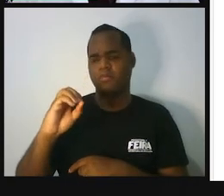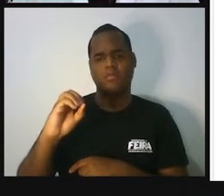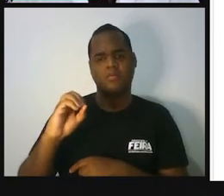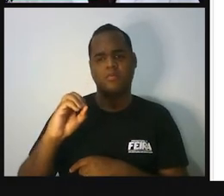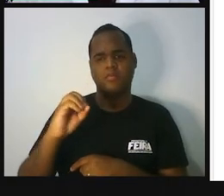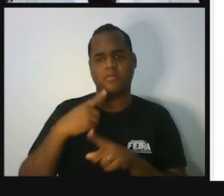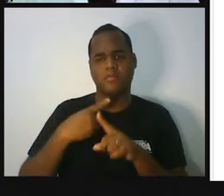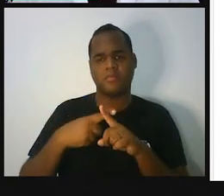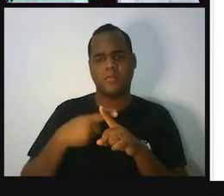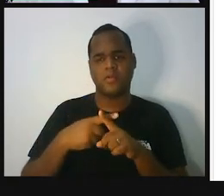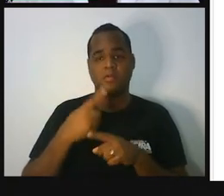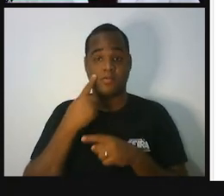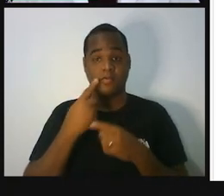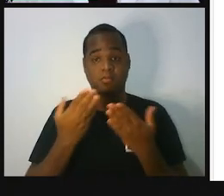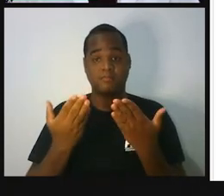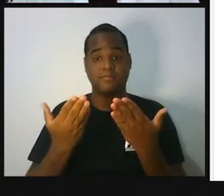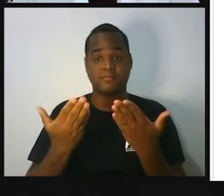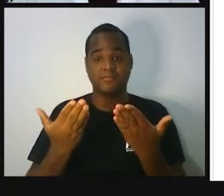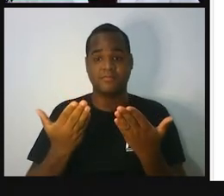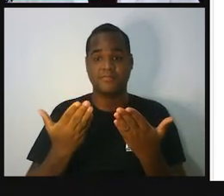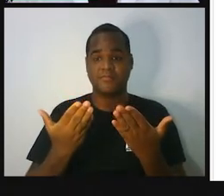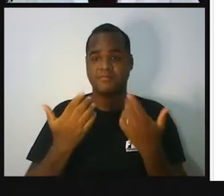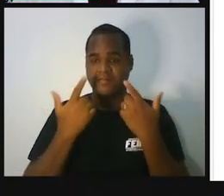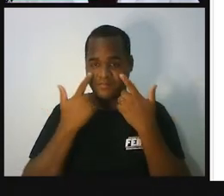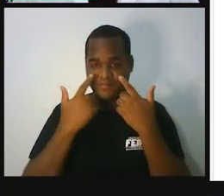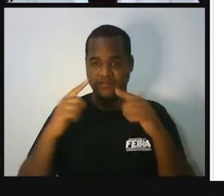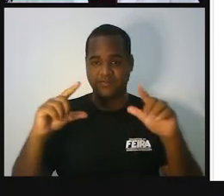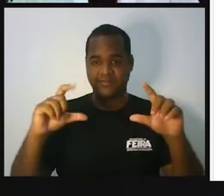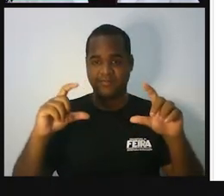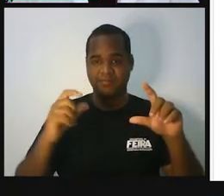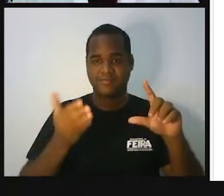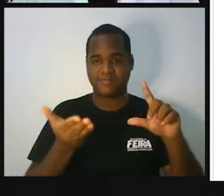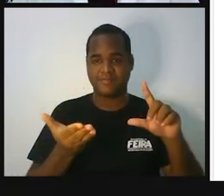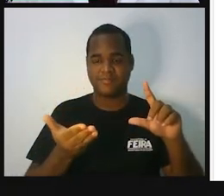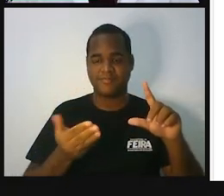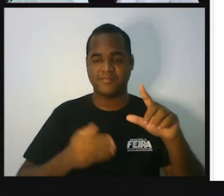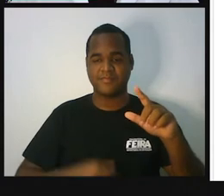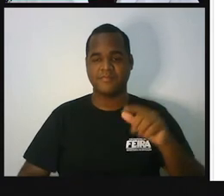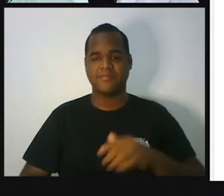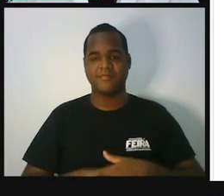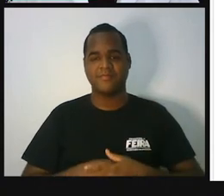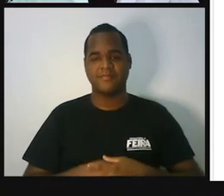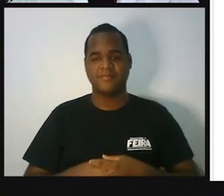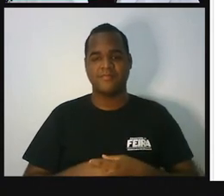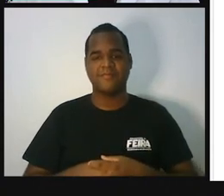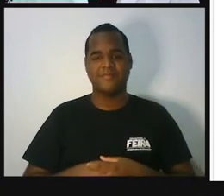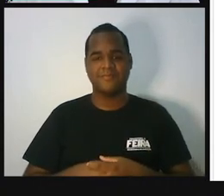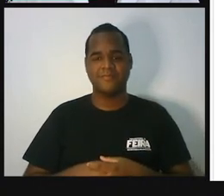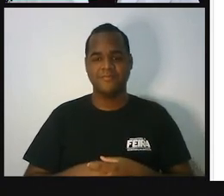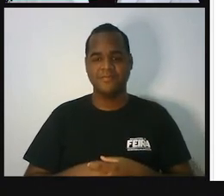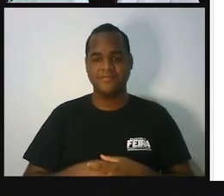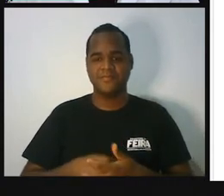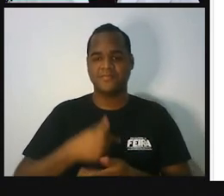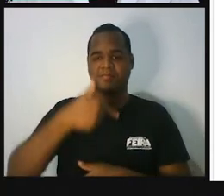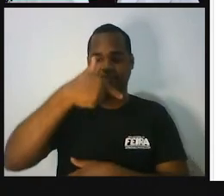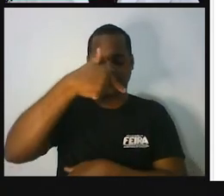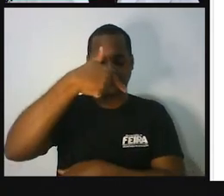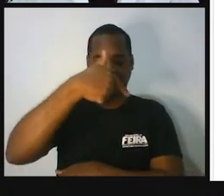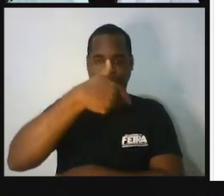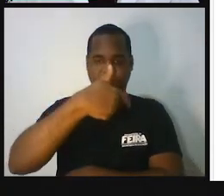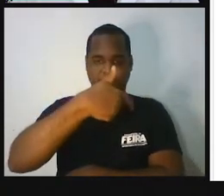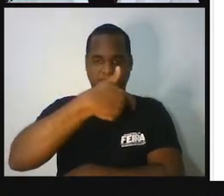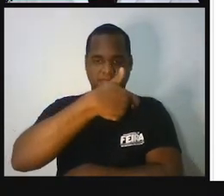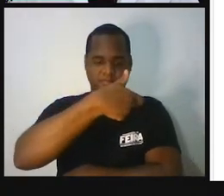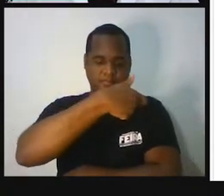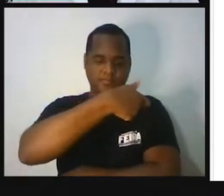porque olha só olha só A agulha entra de cima